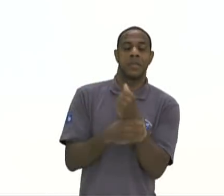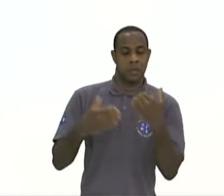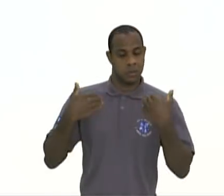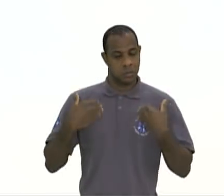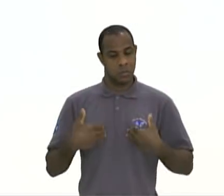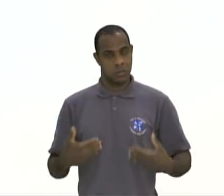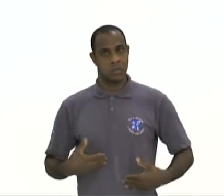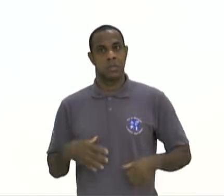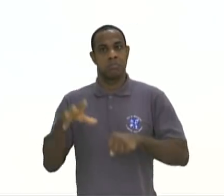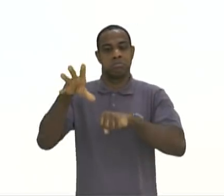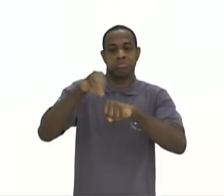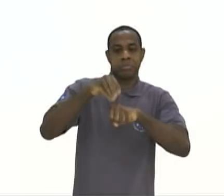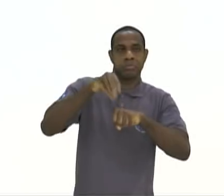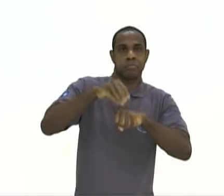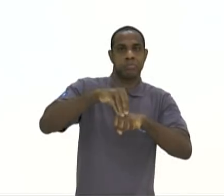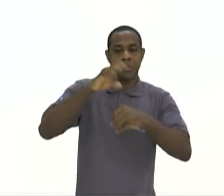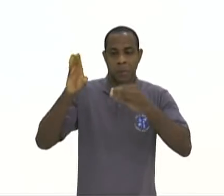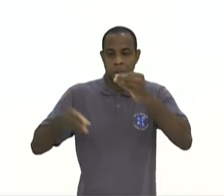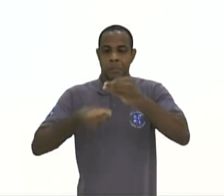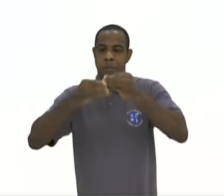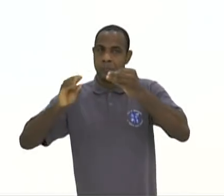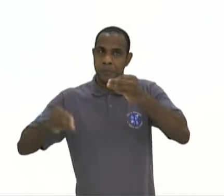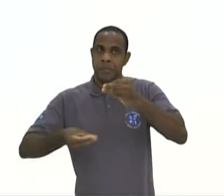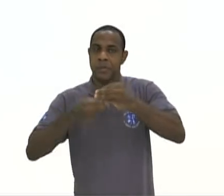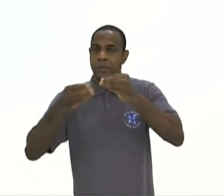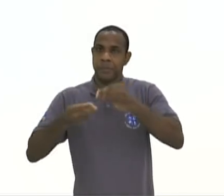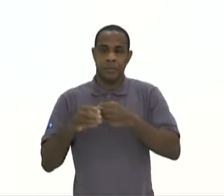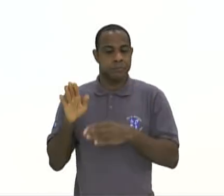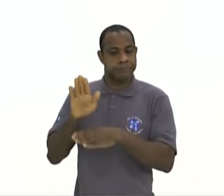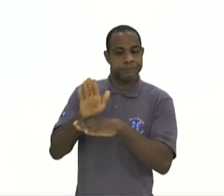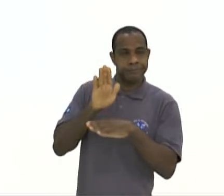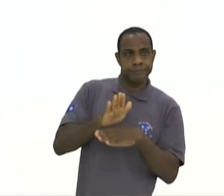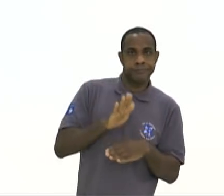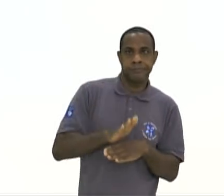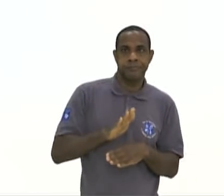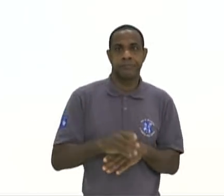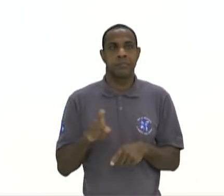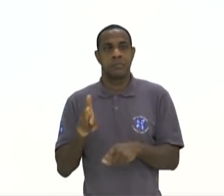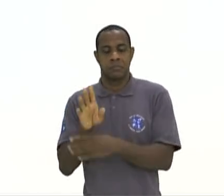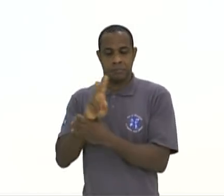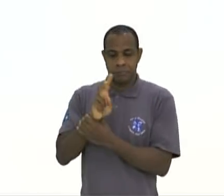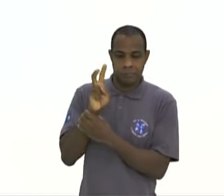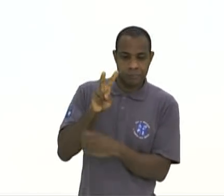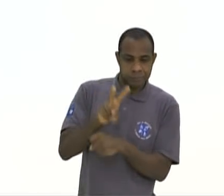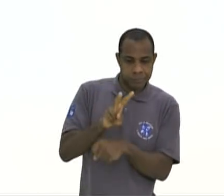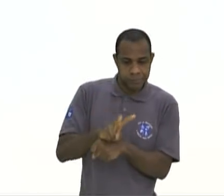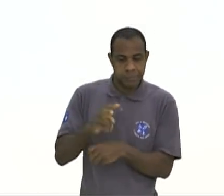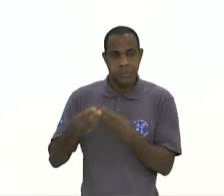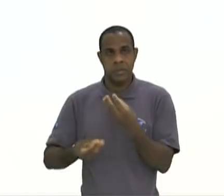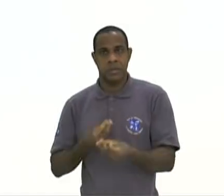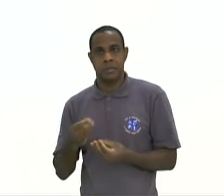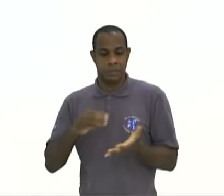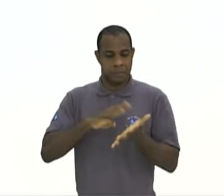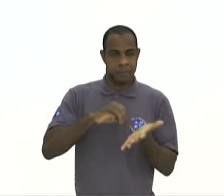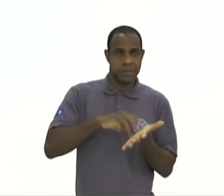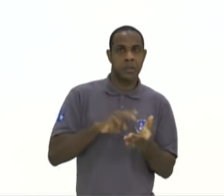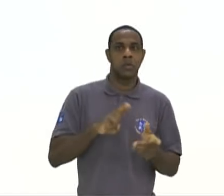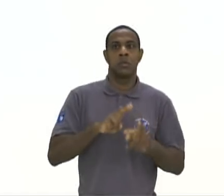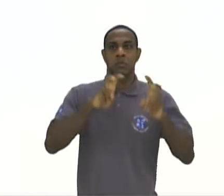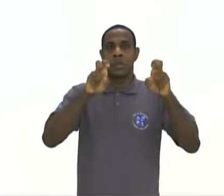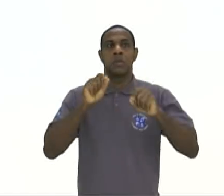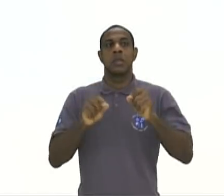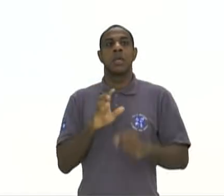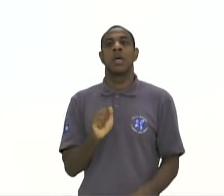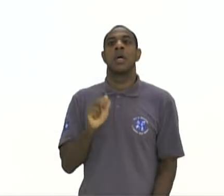seus conhecimentos, contribuindo assim para seus atendimentos e a criação do seu método, que foi chamado de antiginástica. A